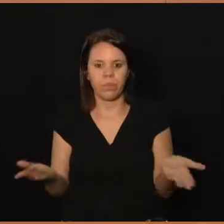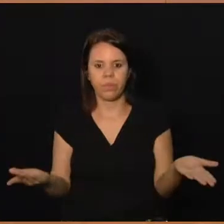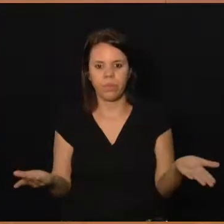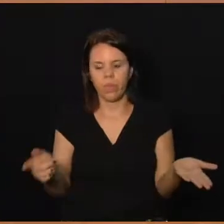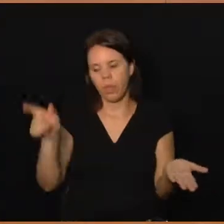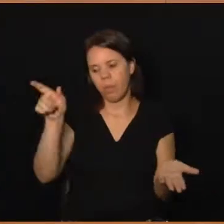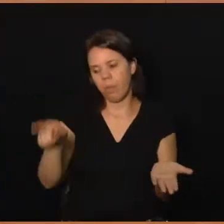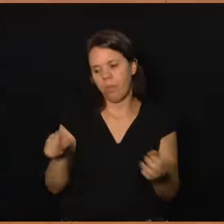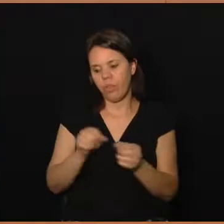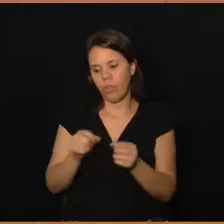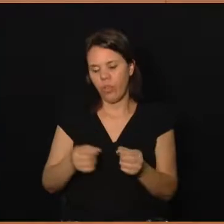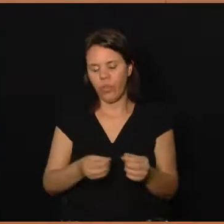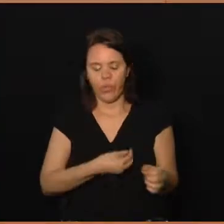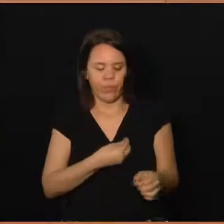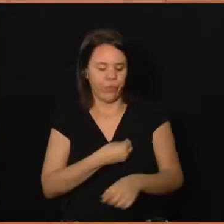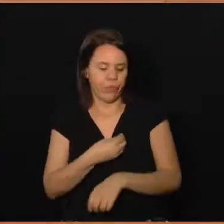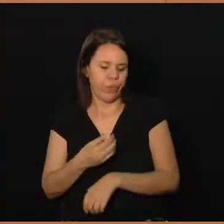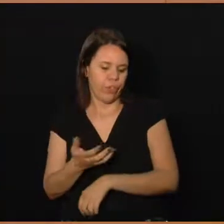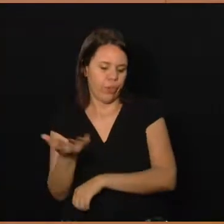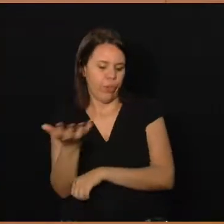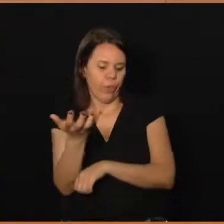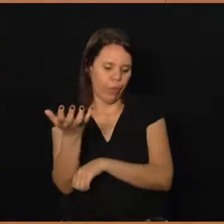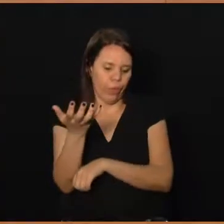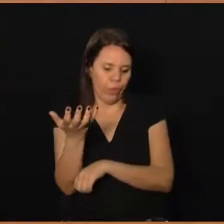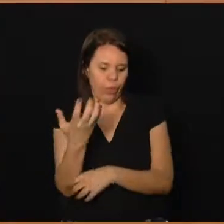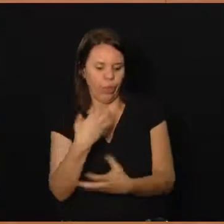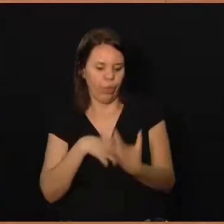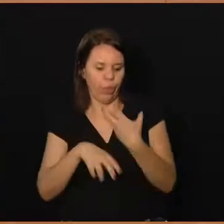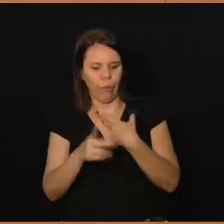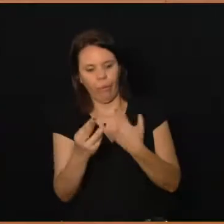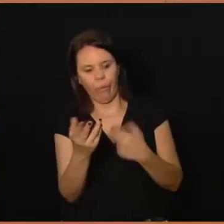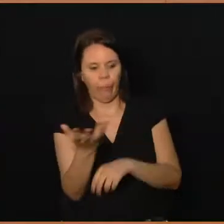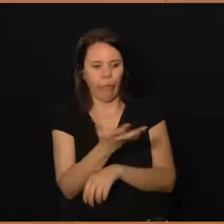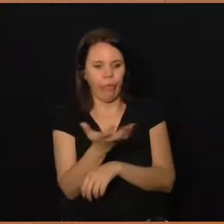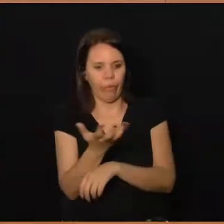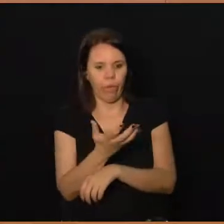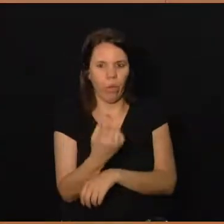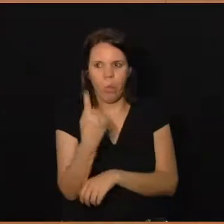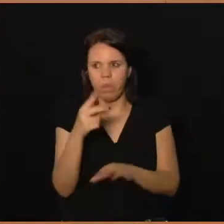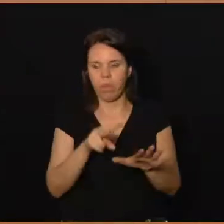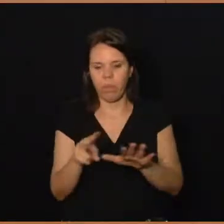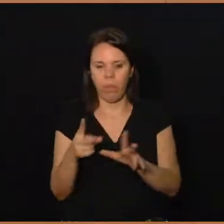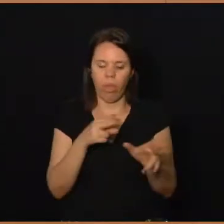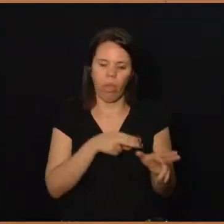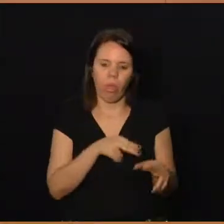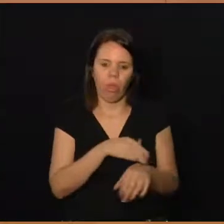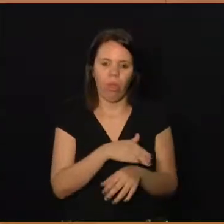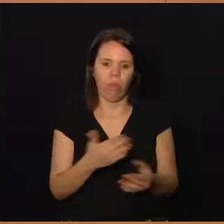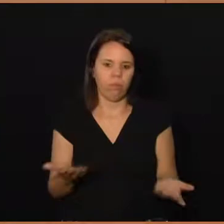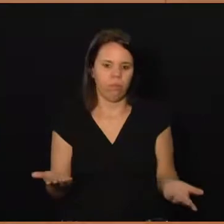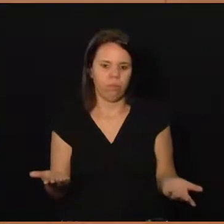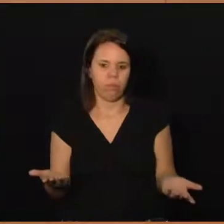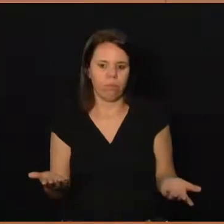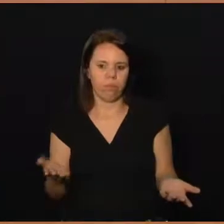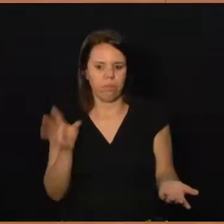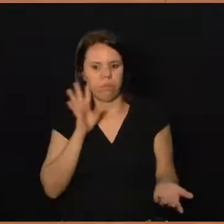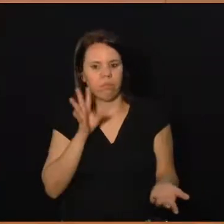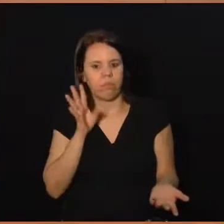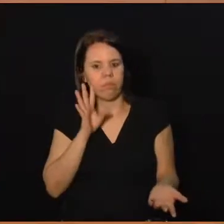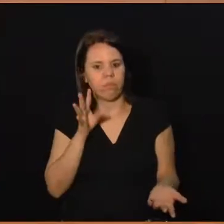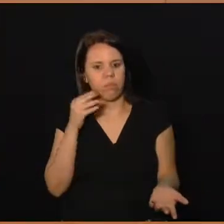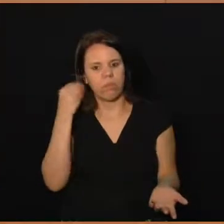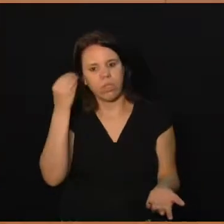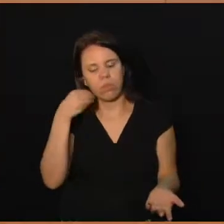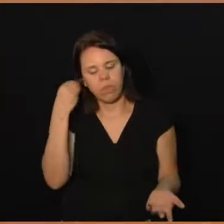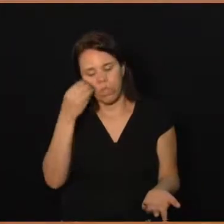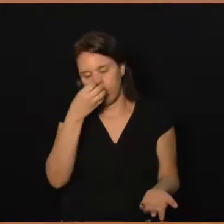uns dias na rua para sentir o que os moradores de rua passam. Ficou lá 1 semana dormindo na rua. É legal ter a